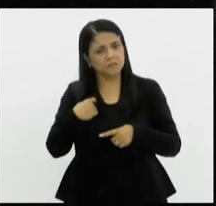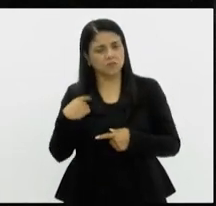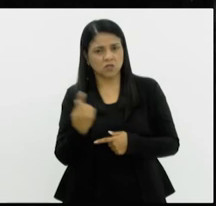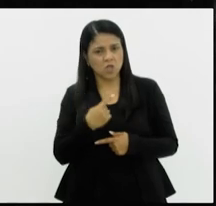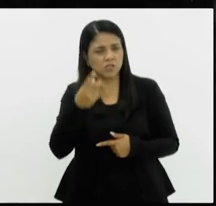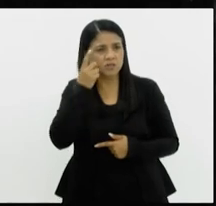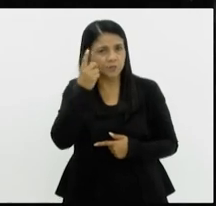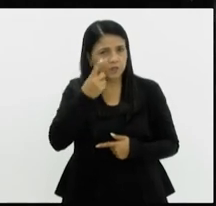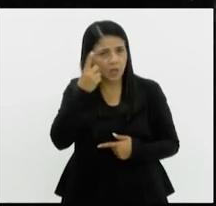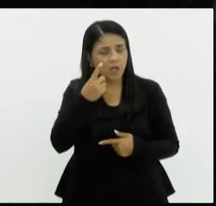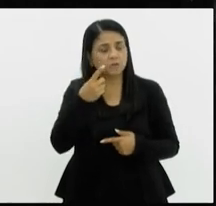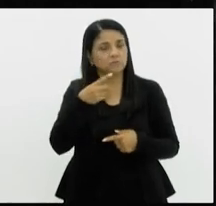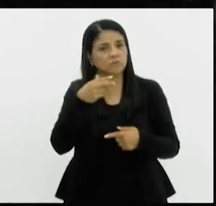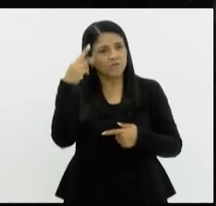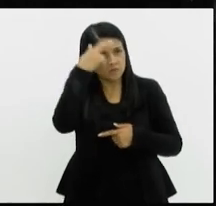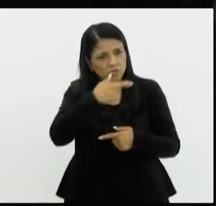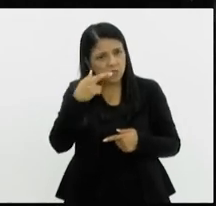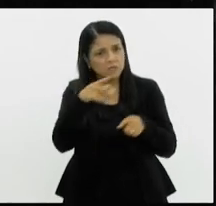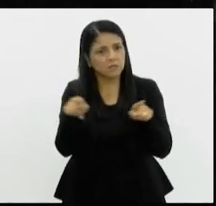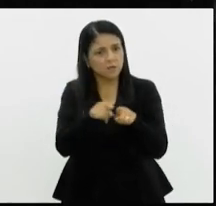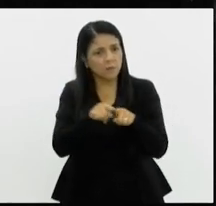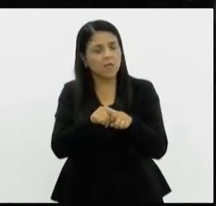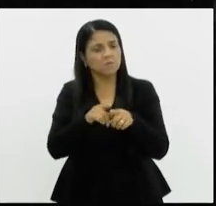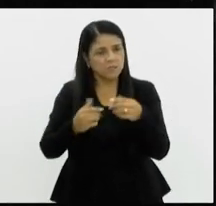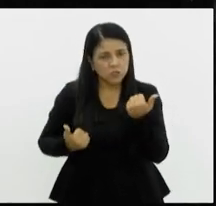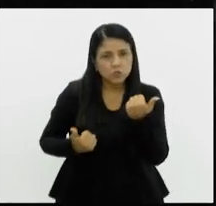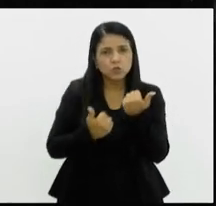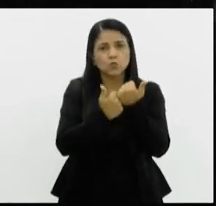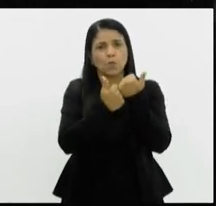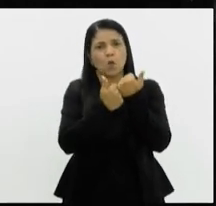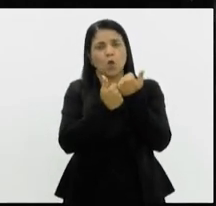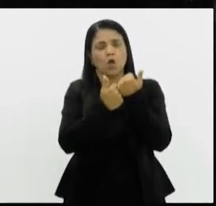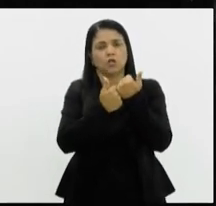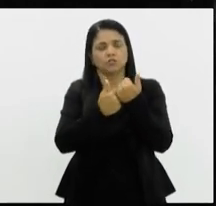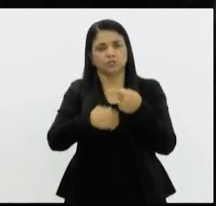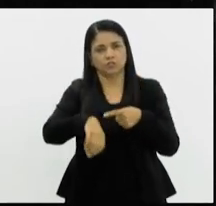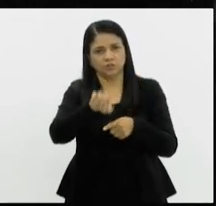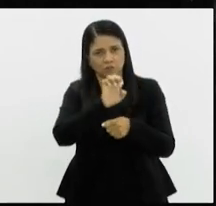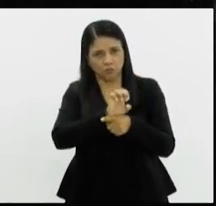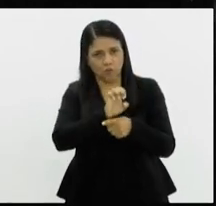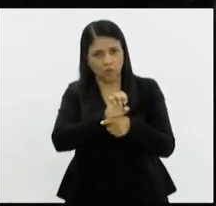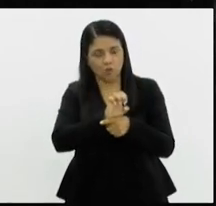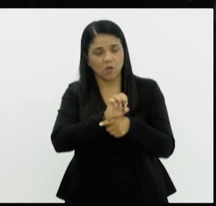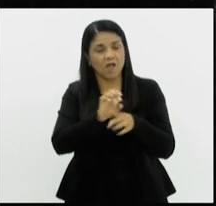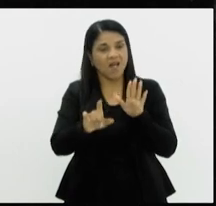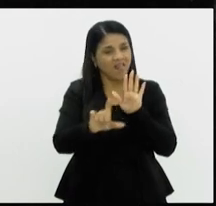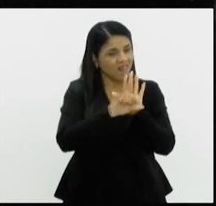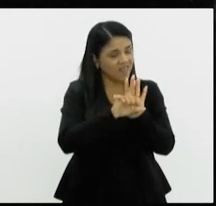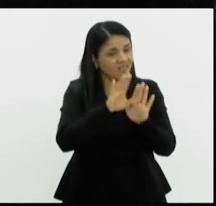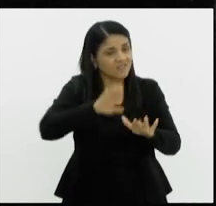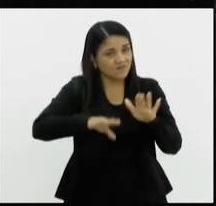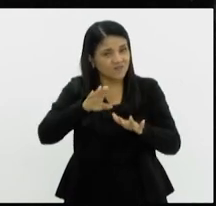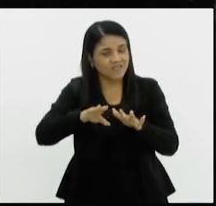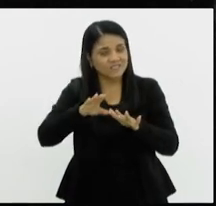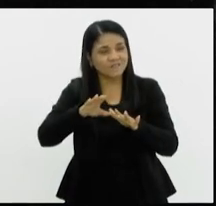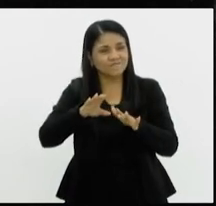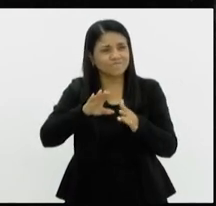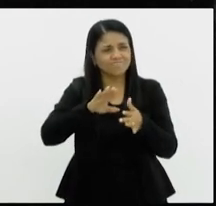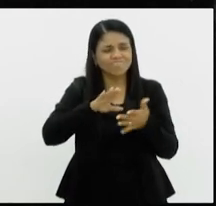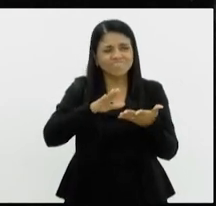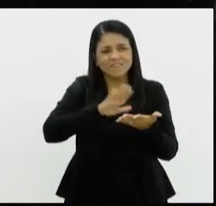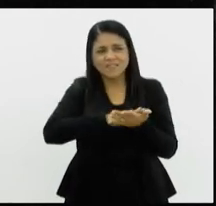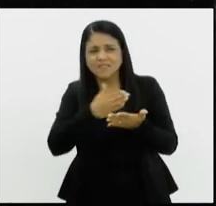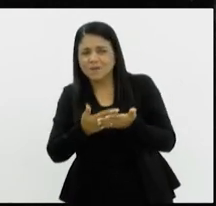aporte estadual e a gente sabe que muit das vezes as leis deixam algumas brechas interpretações que faz com que alguns